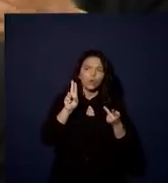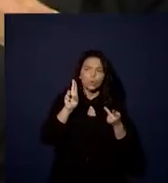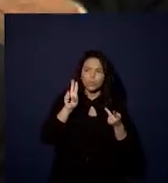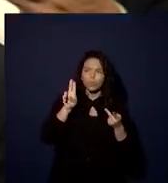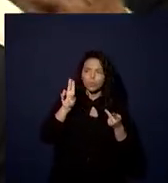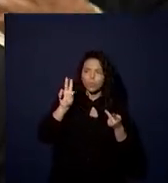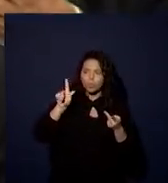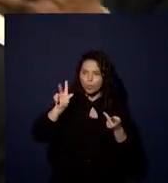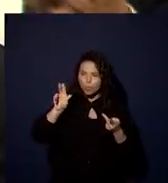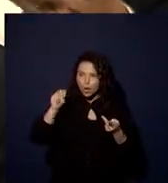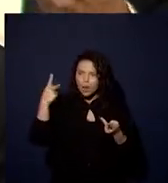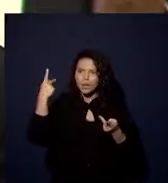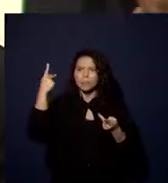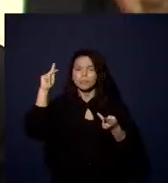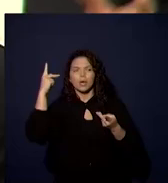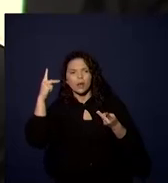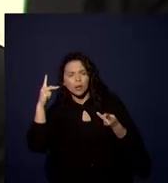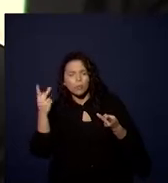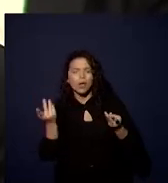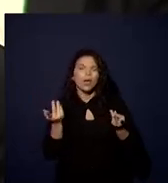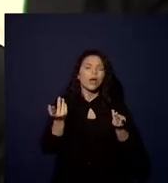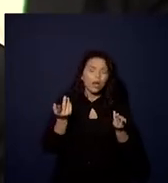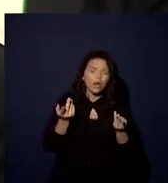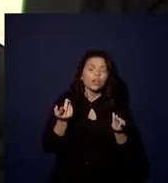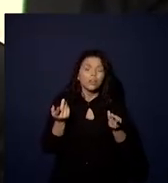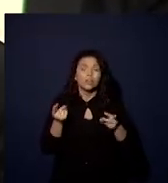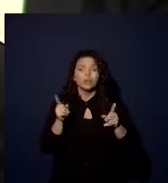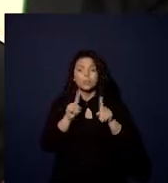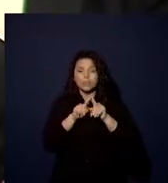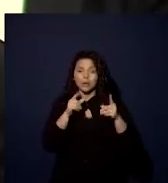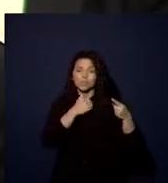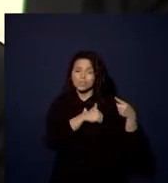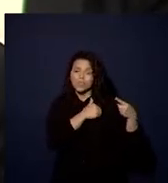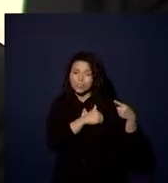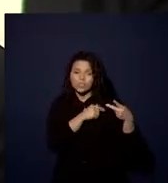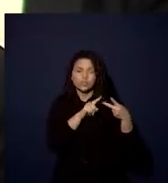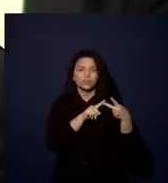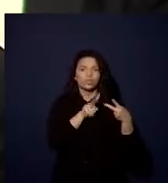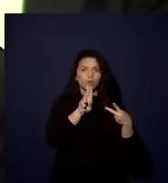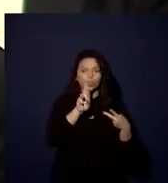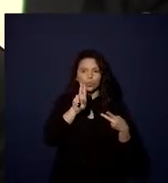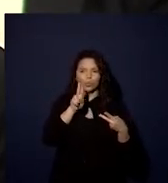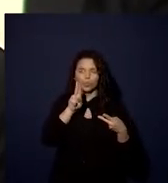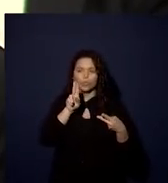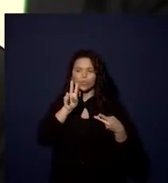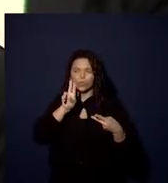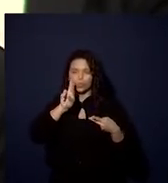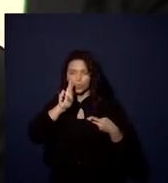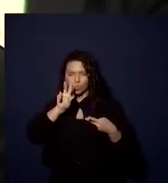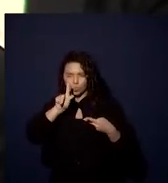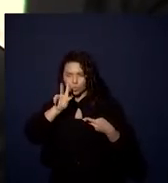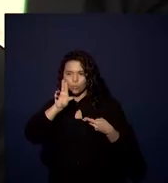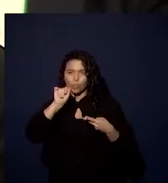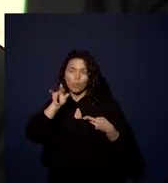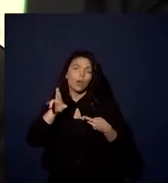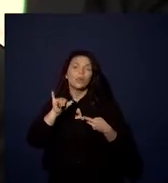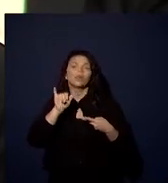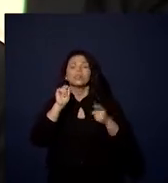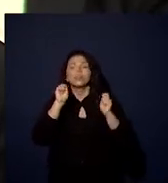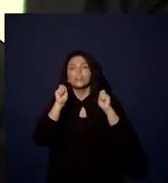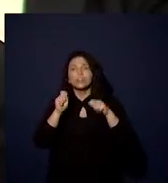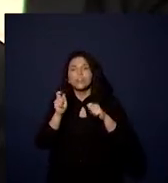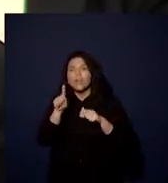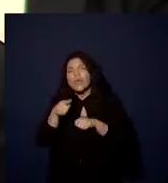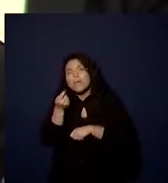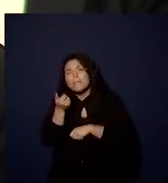com Paraguai é grande em função de Itaipu mas com Argentina e Uruguai não passa de 2 mil Mega então é muito